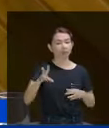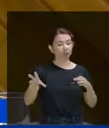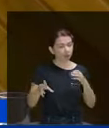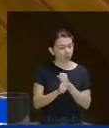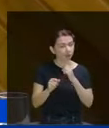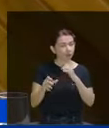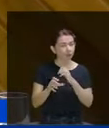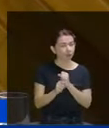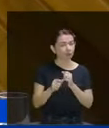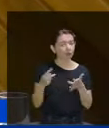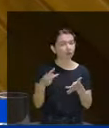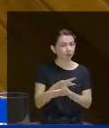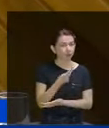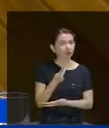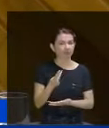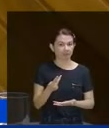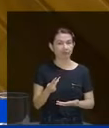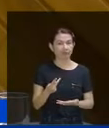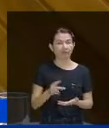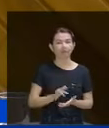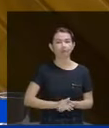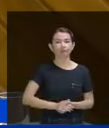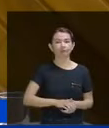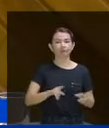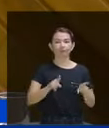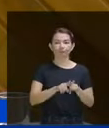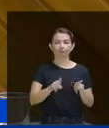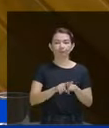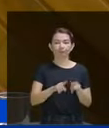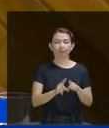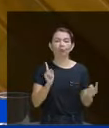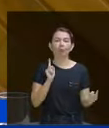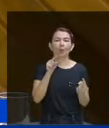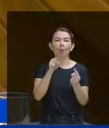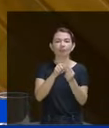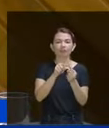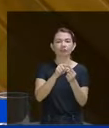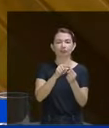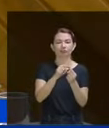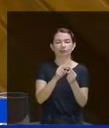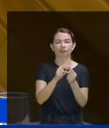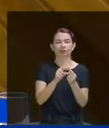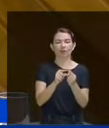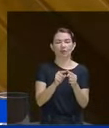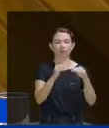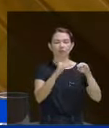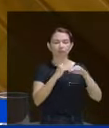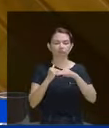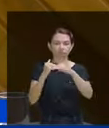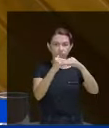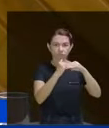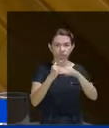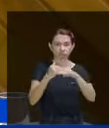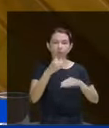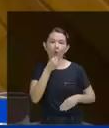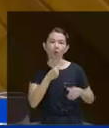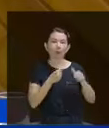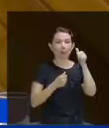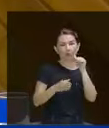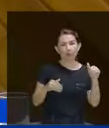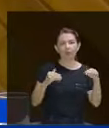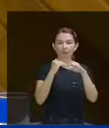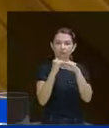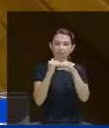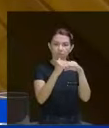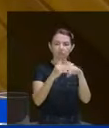das circunstâncias fáticas do caso, a denotar o incontroverso objetivo de burlar o mínimo de isonomia entre homens e mulheres que o